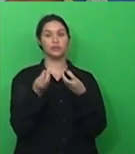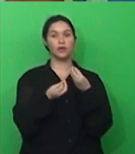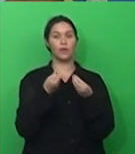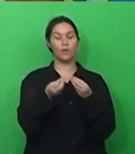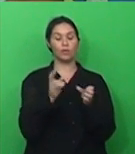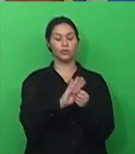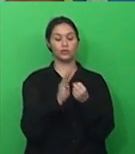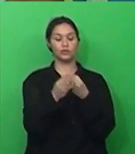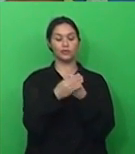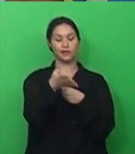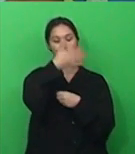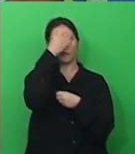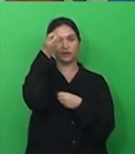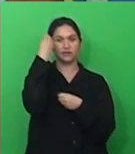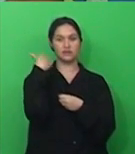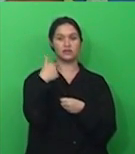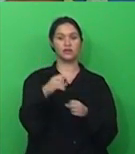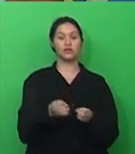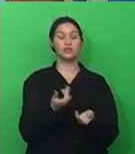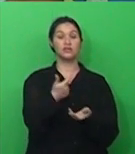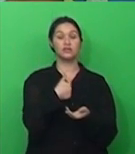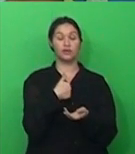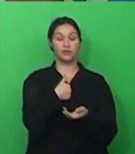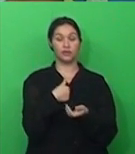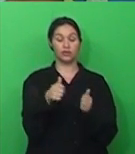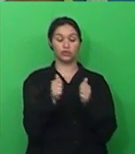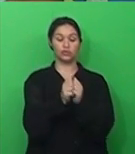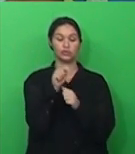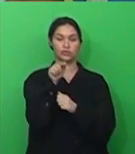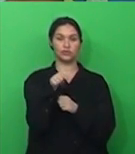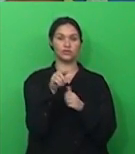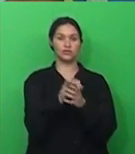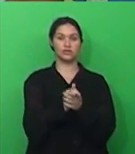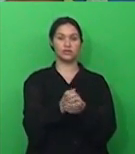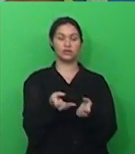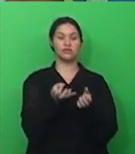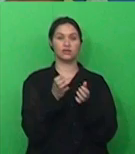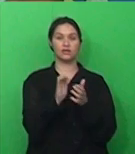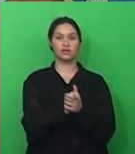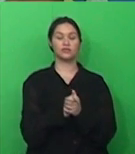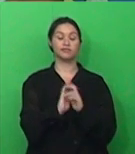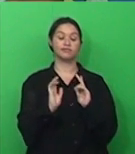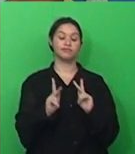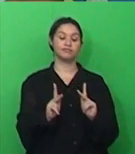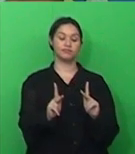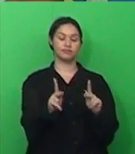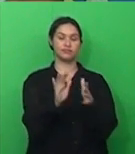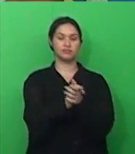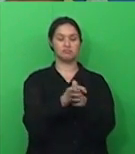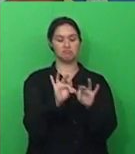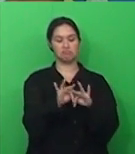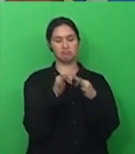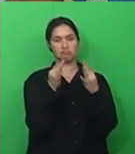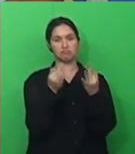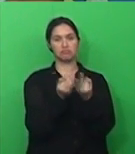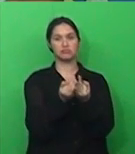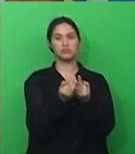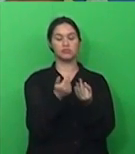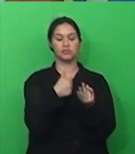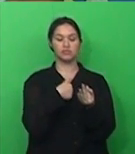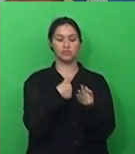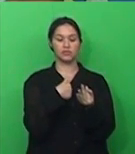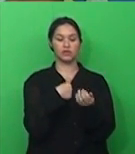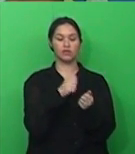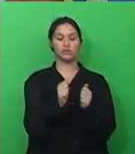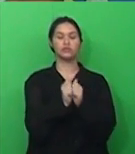Então, quero fazer minhas as suas palavras e me colocar de forma simples à disposição, né? Vocês